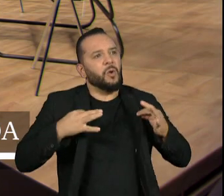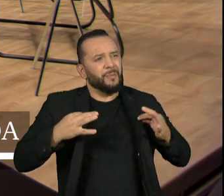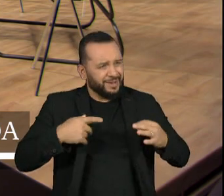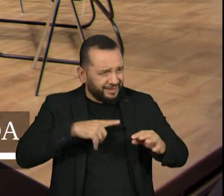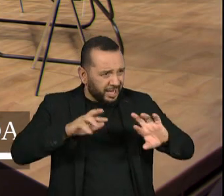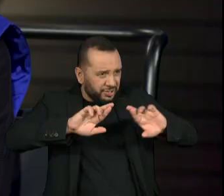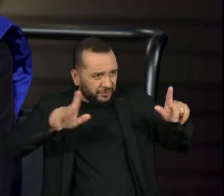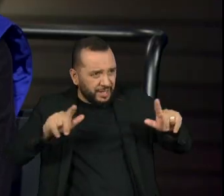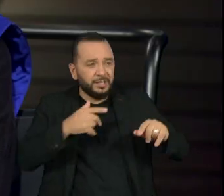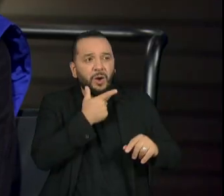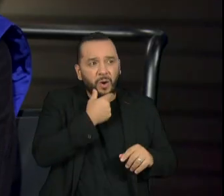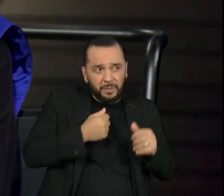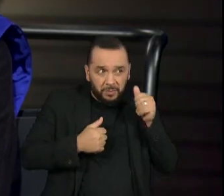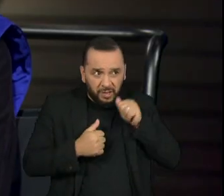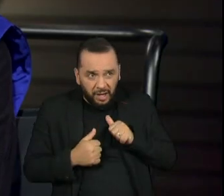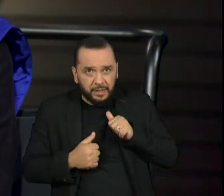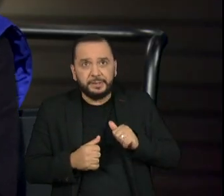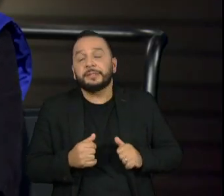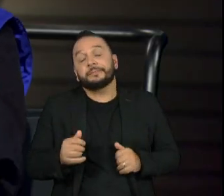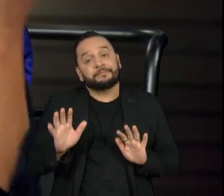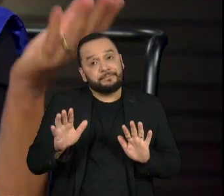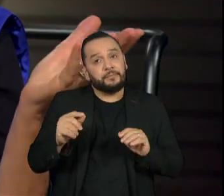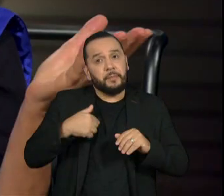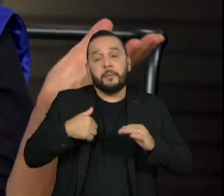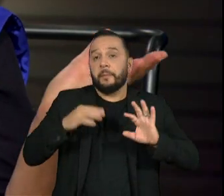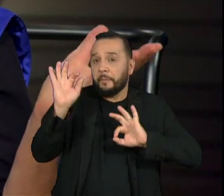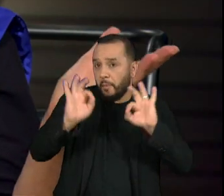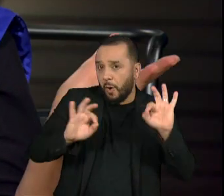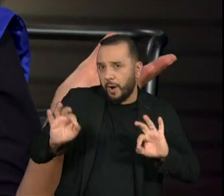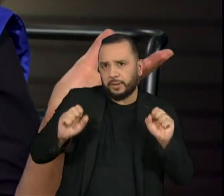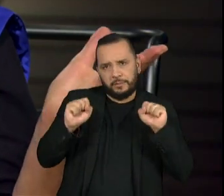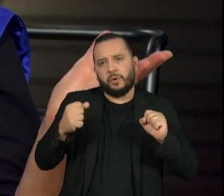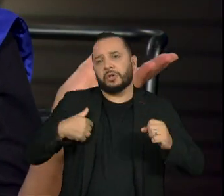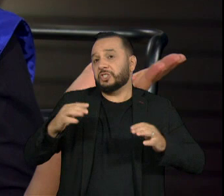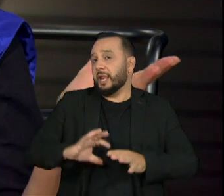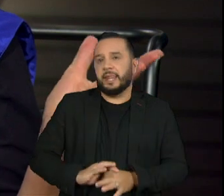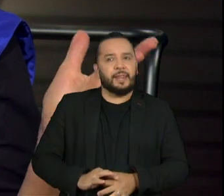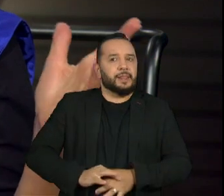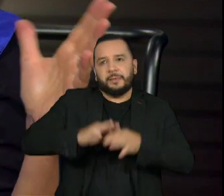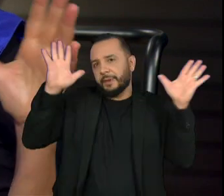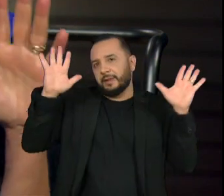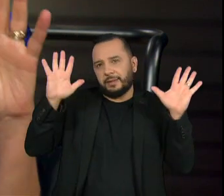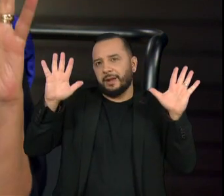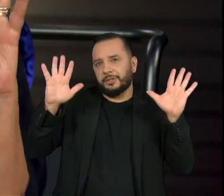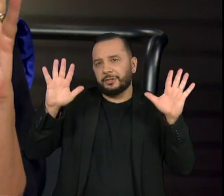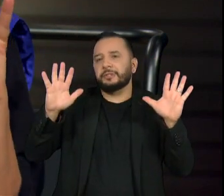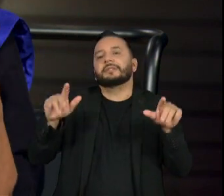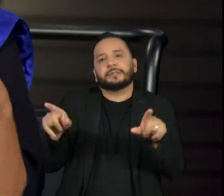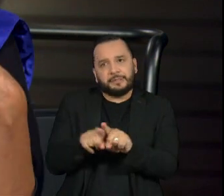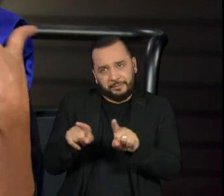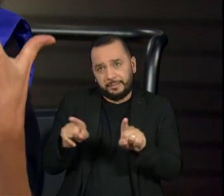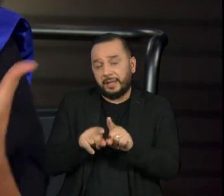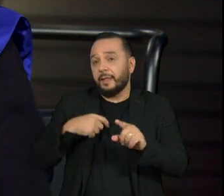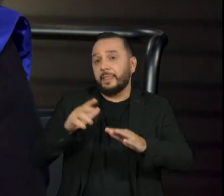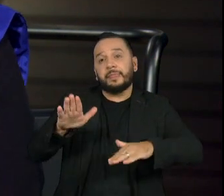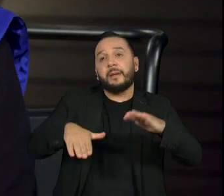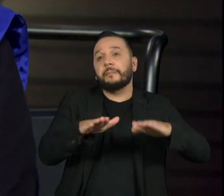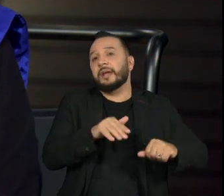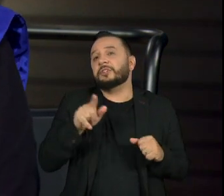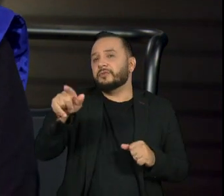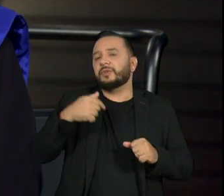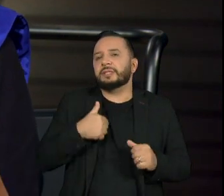mulheres? Pode reforçar ou não. A moda pode ser libertadora também. Acho que depende muito primeiro da